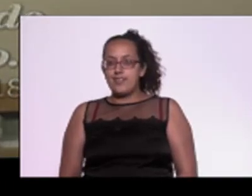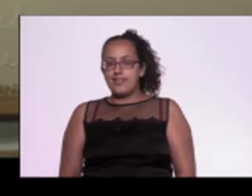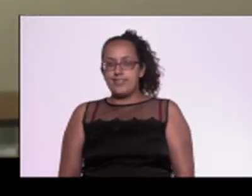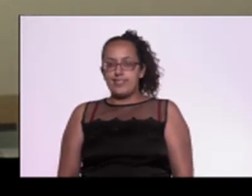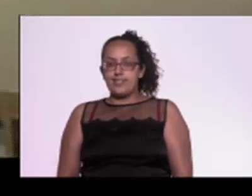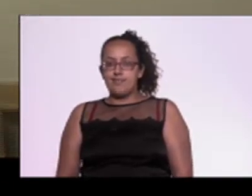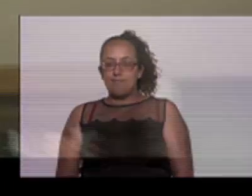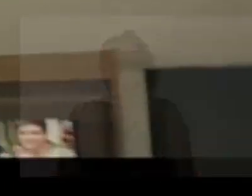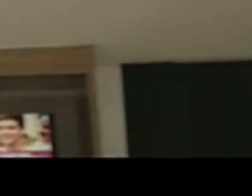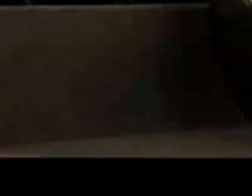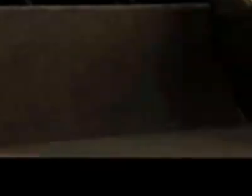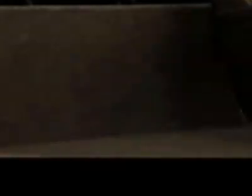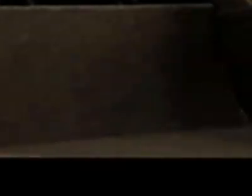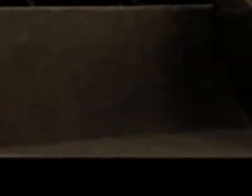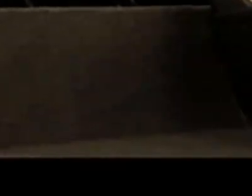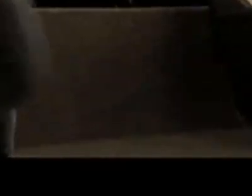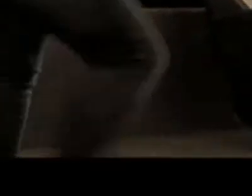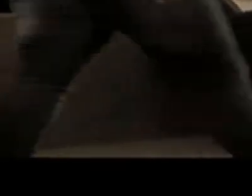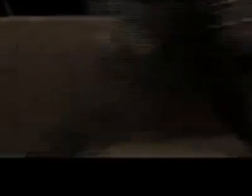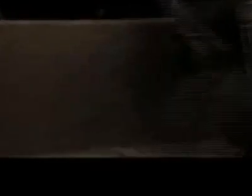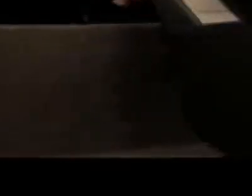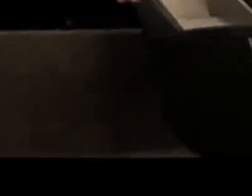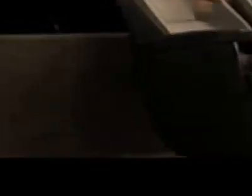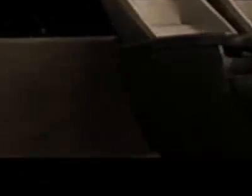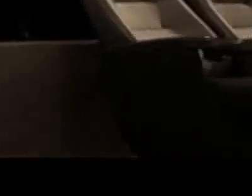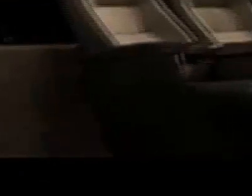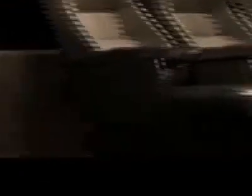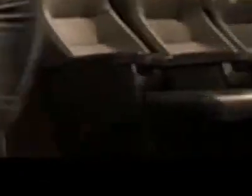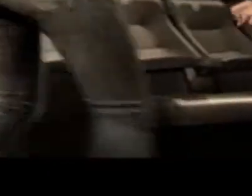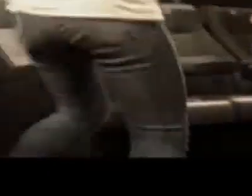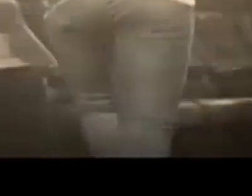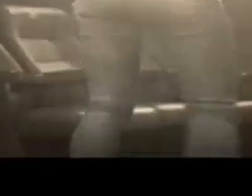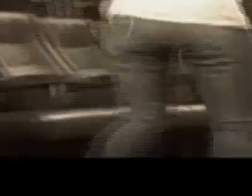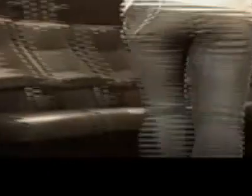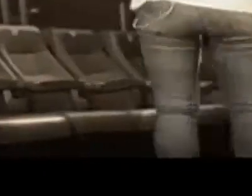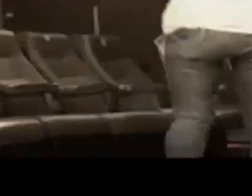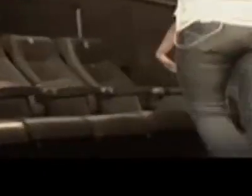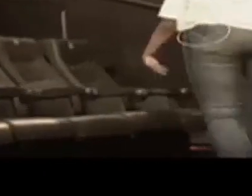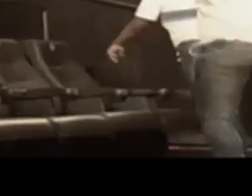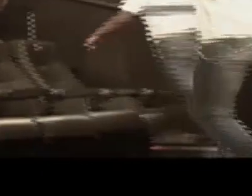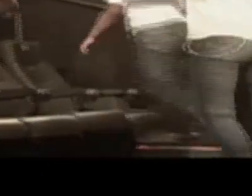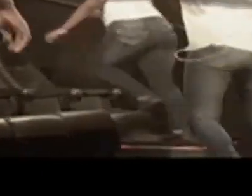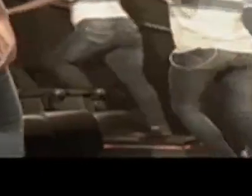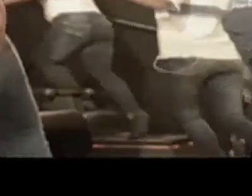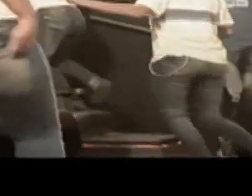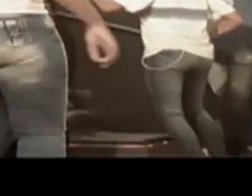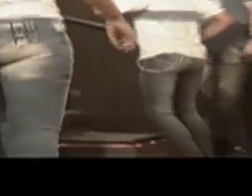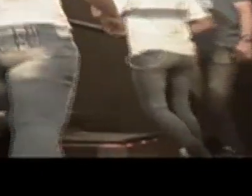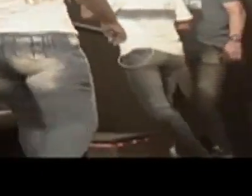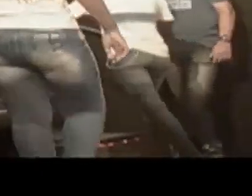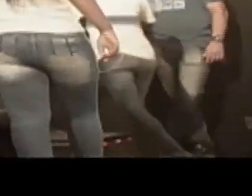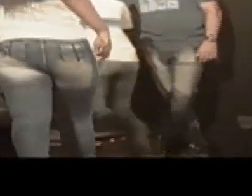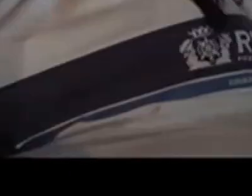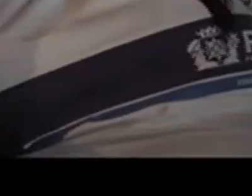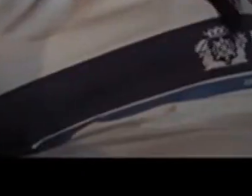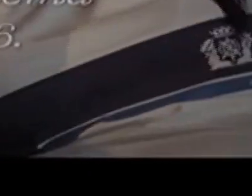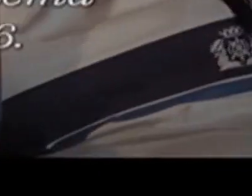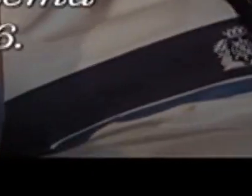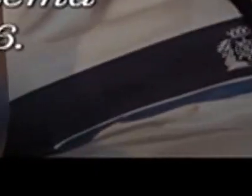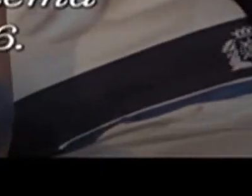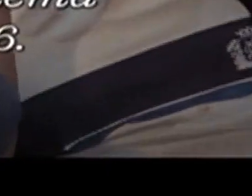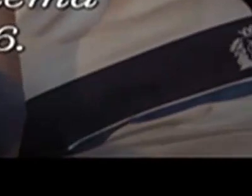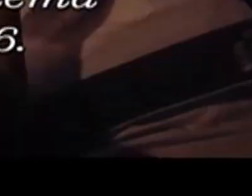exibido no Ponto Cine. Então, também um espaço de